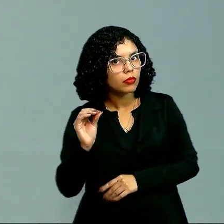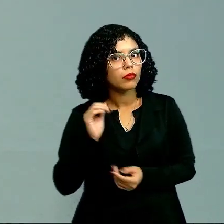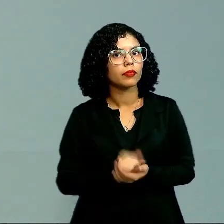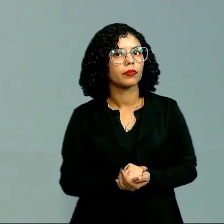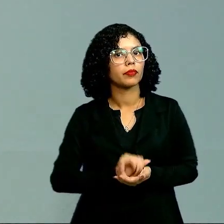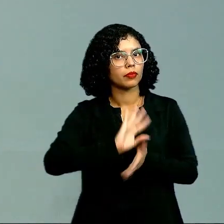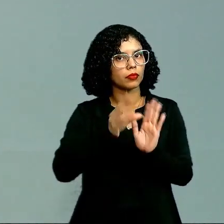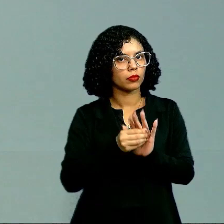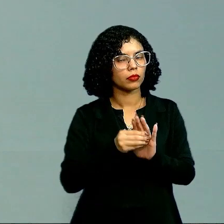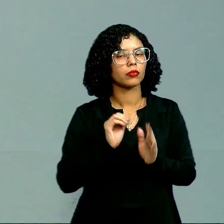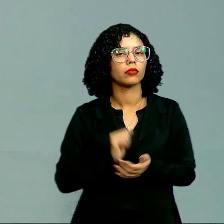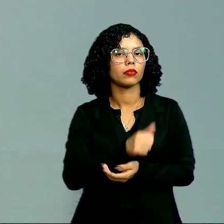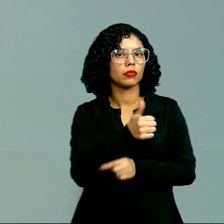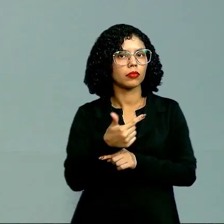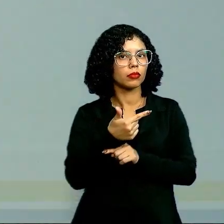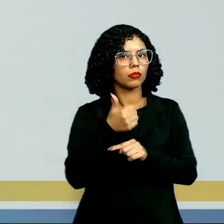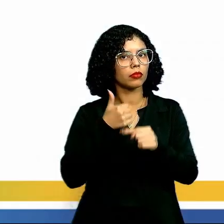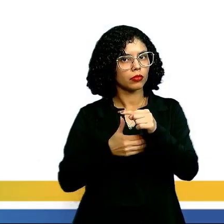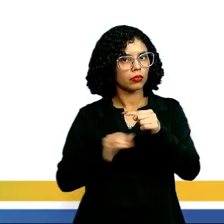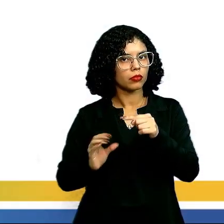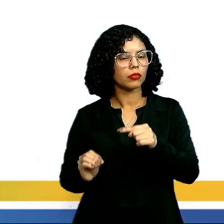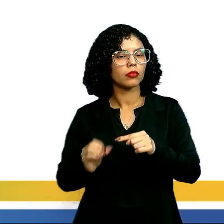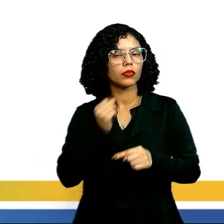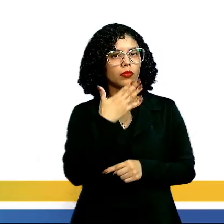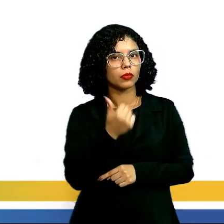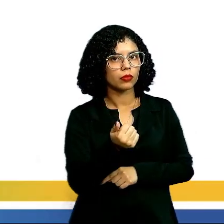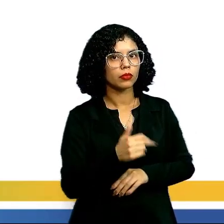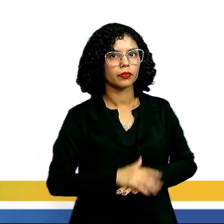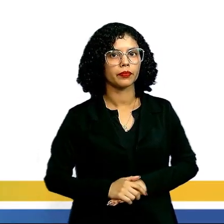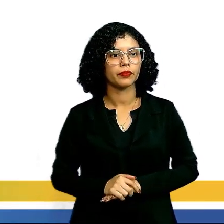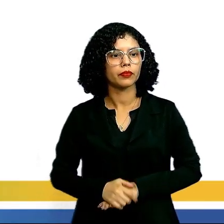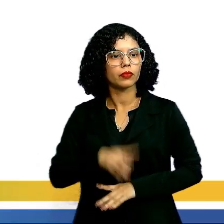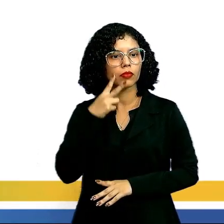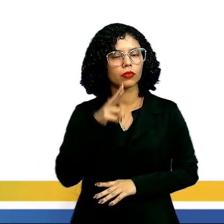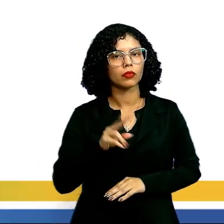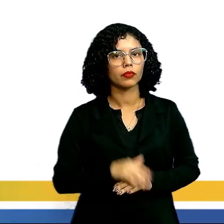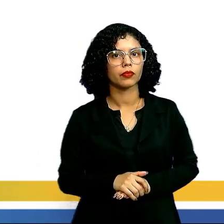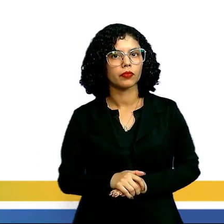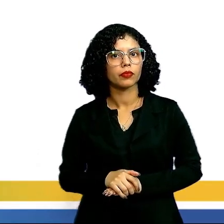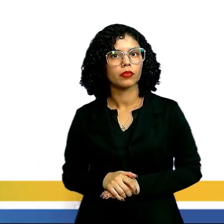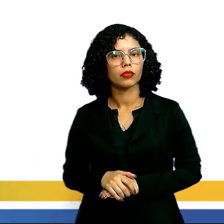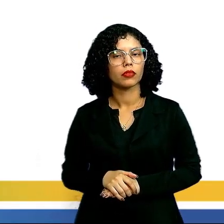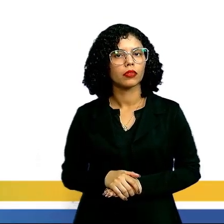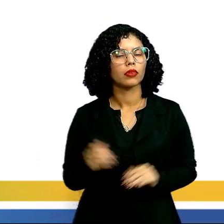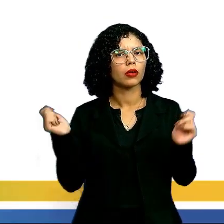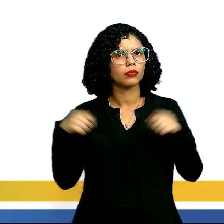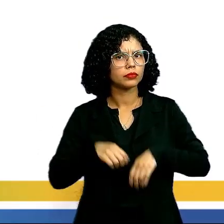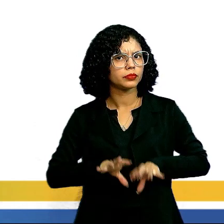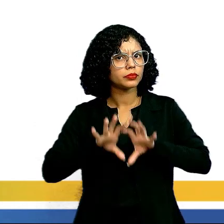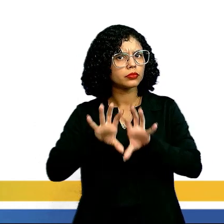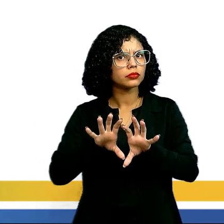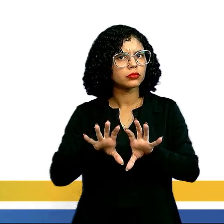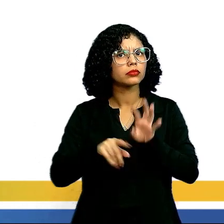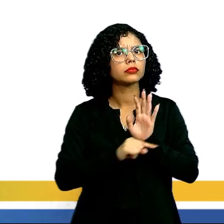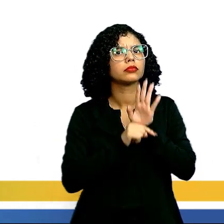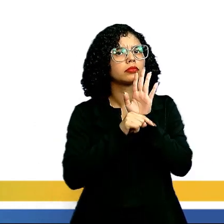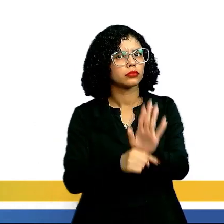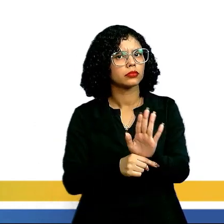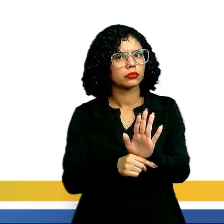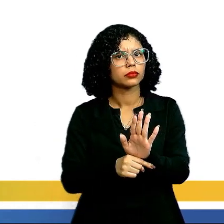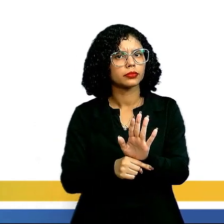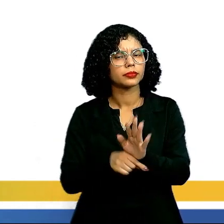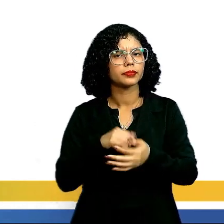ficar 12 sobre 100. Tudo bem? Então, vejamos aí. Assim, a